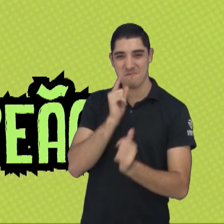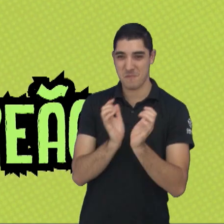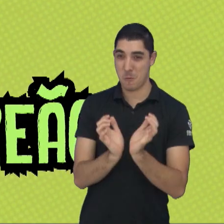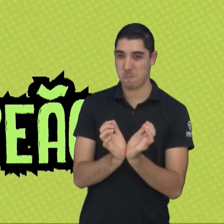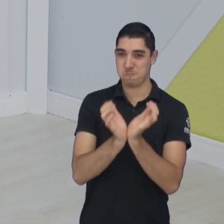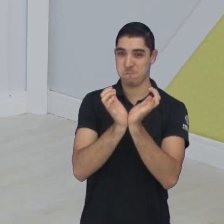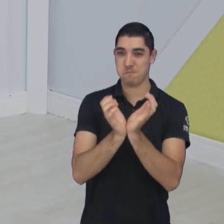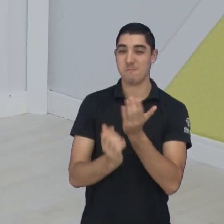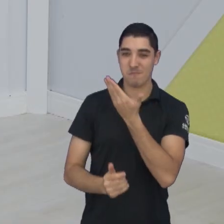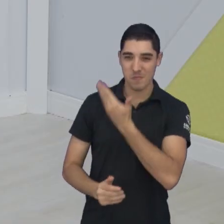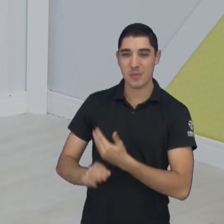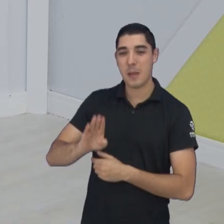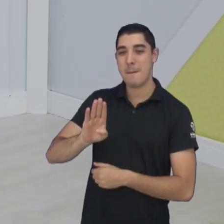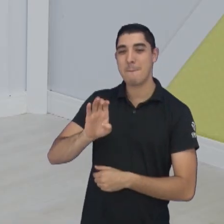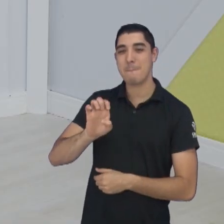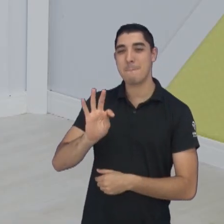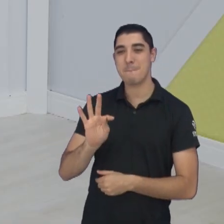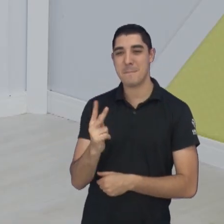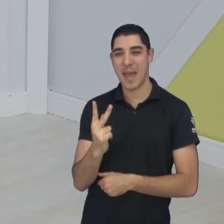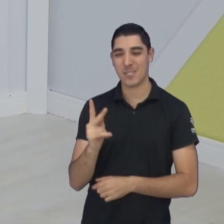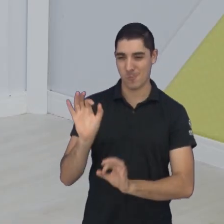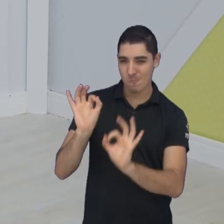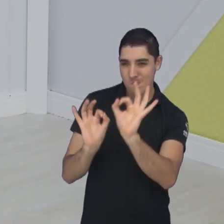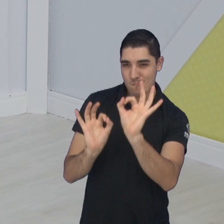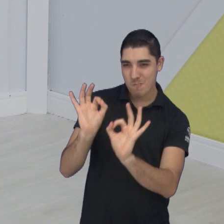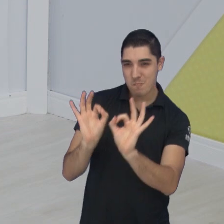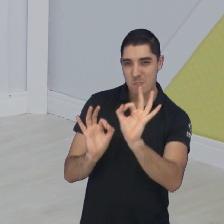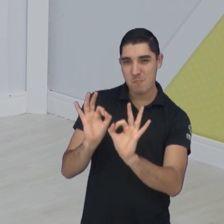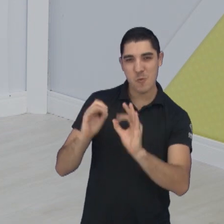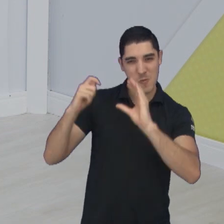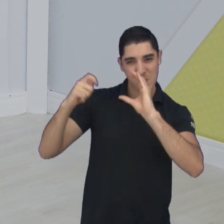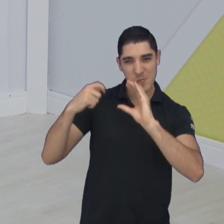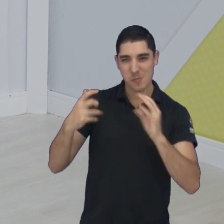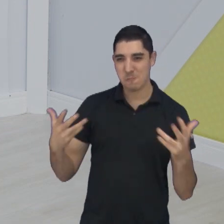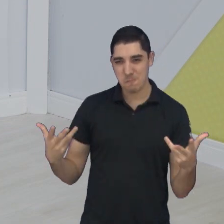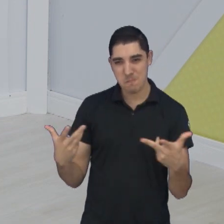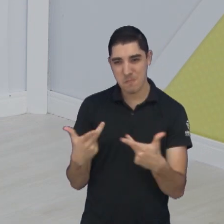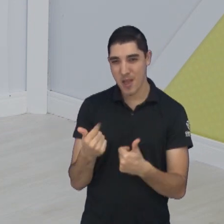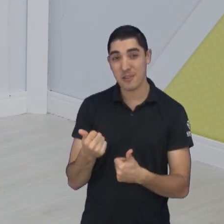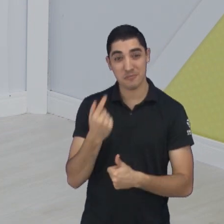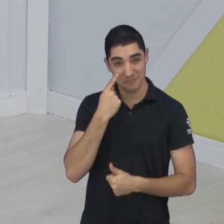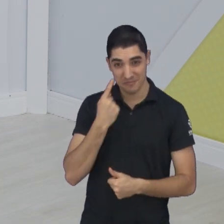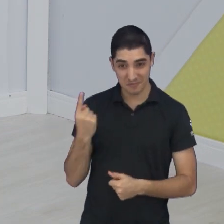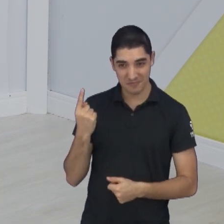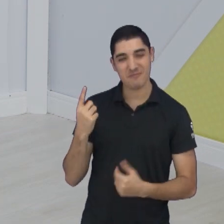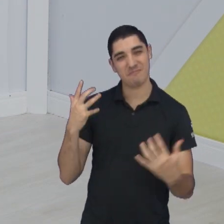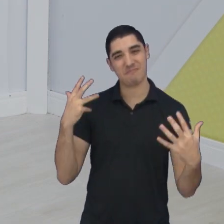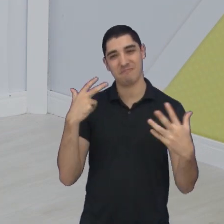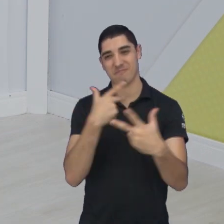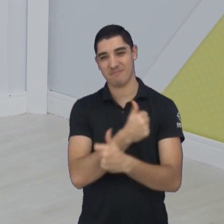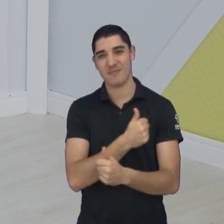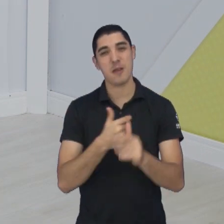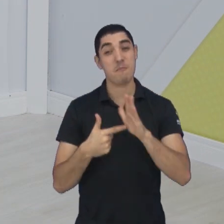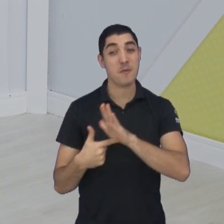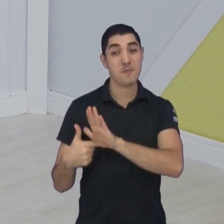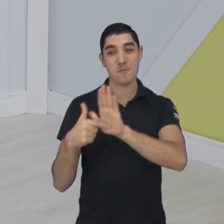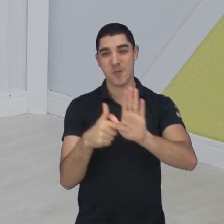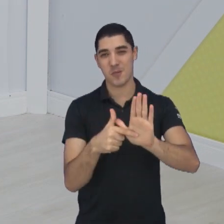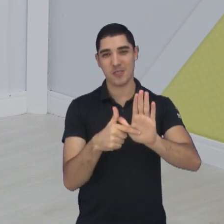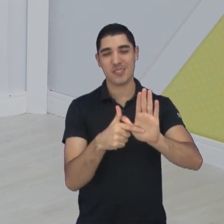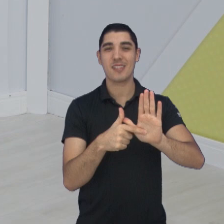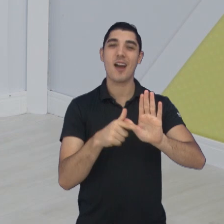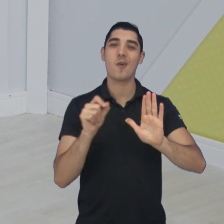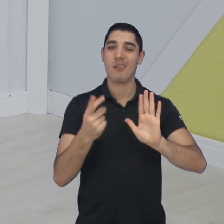feita pela nossa querida Beth McDonald, a nossa Beth impossível nas artes. E aí, ó, bacana, só para deixar ilustrado